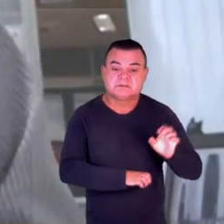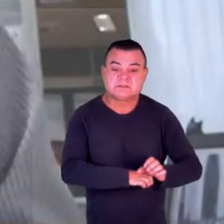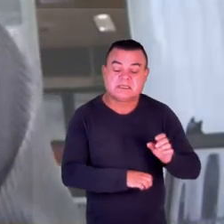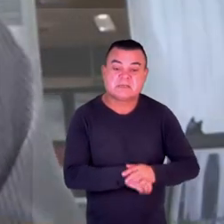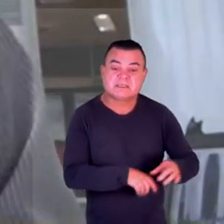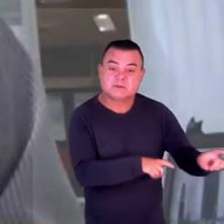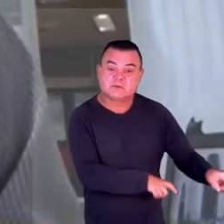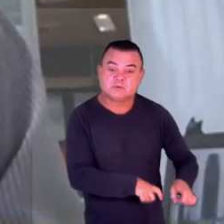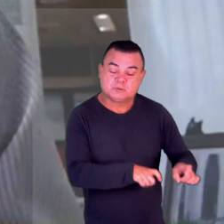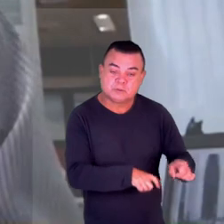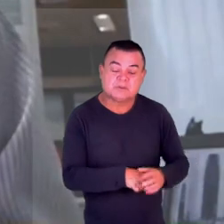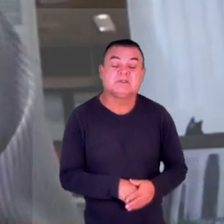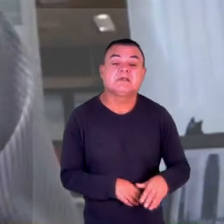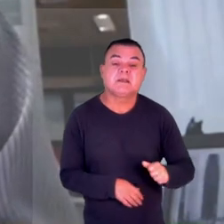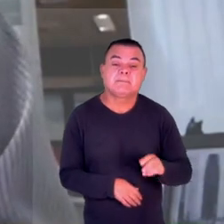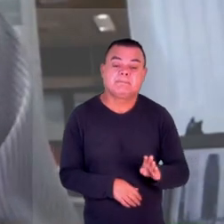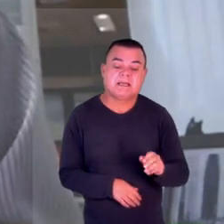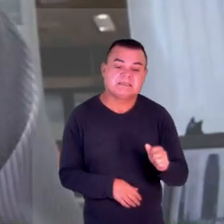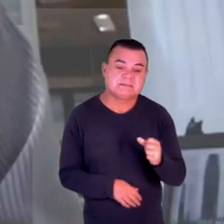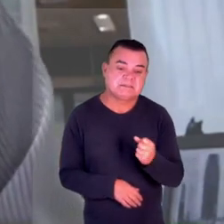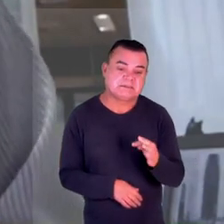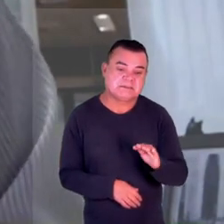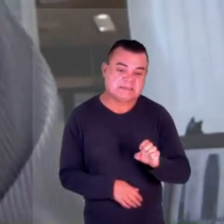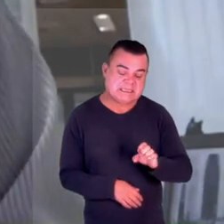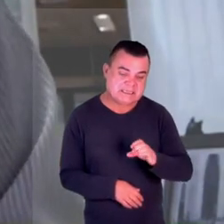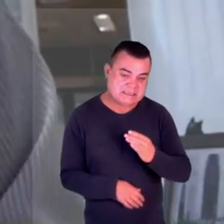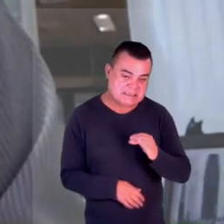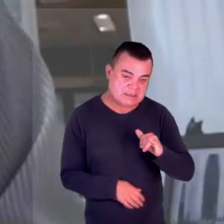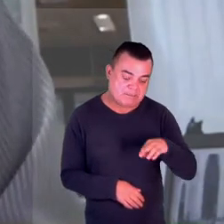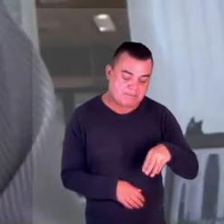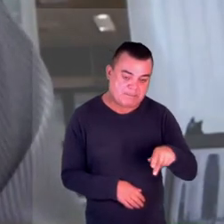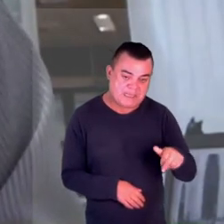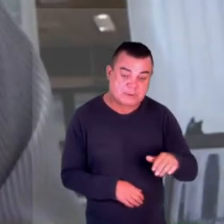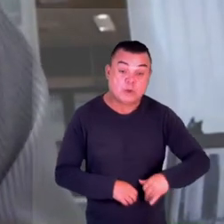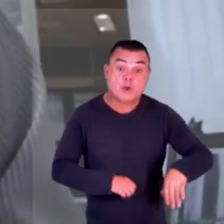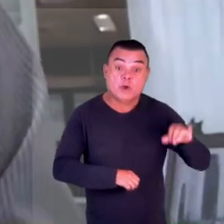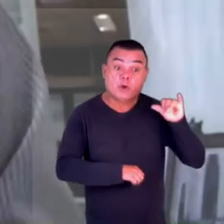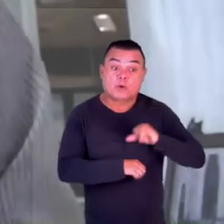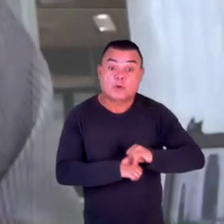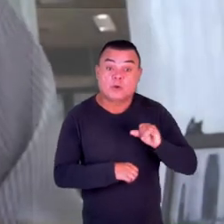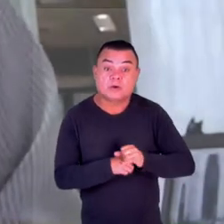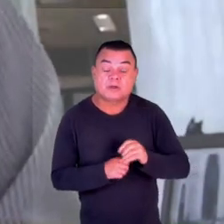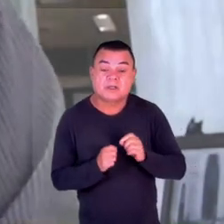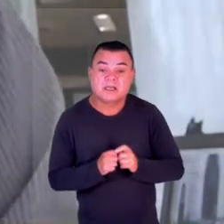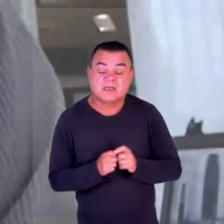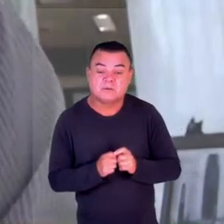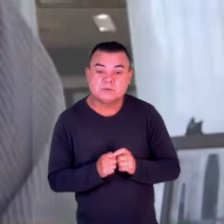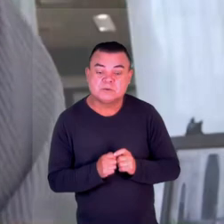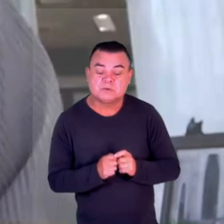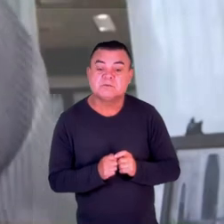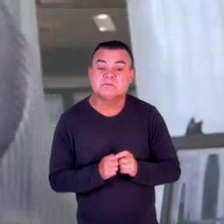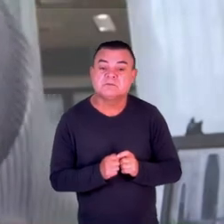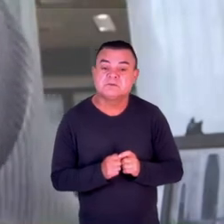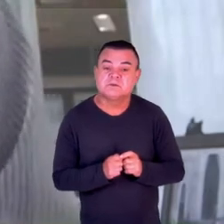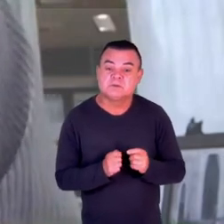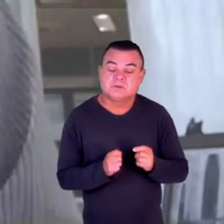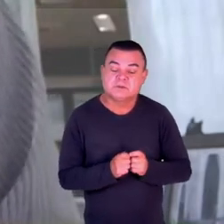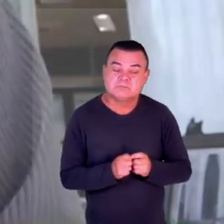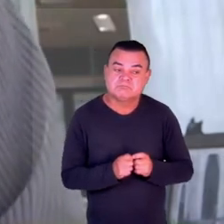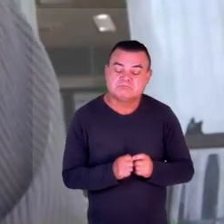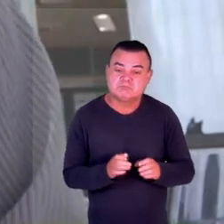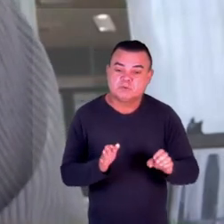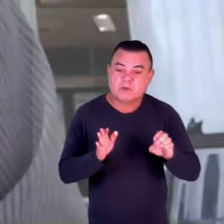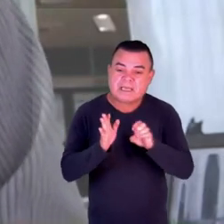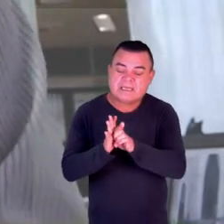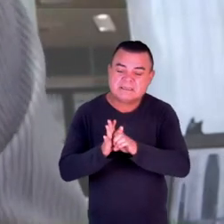e abase cment estabelecesse eh diferenciado nos editais que